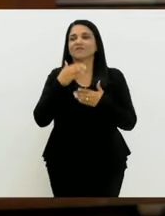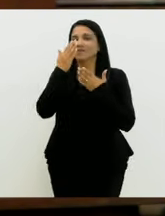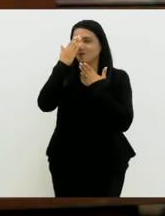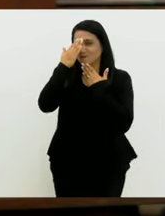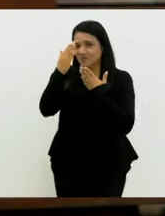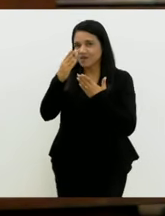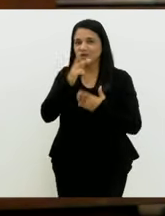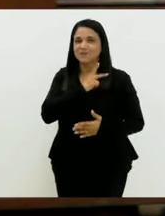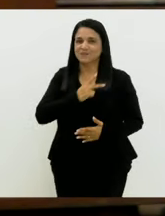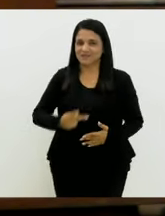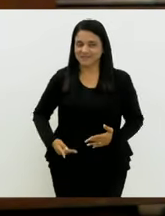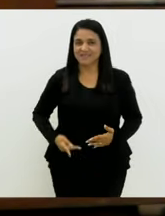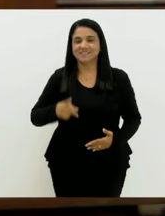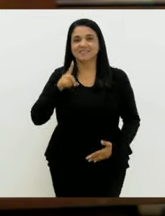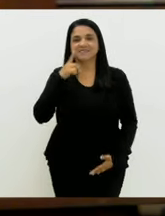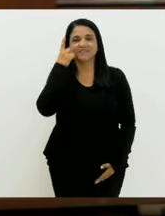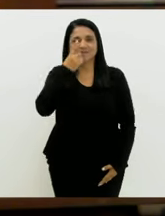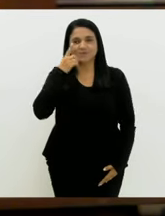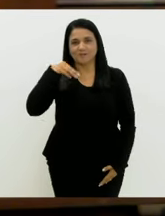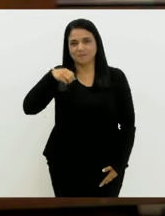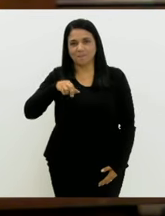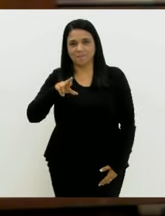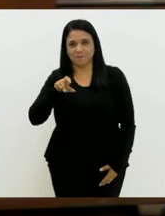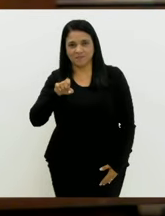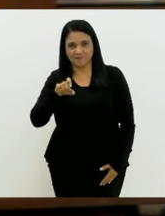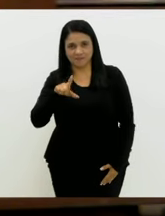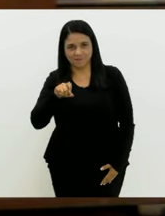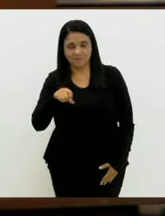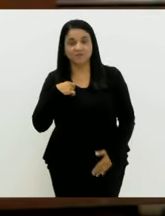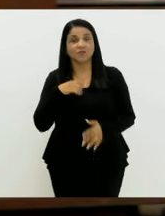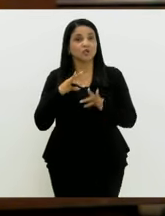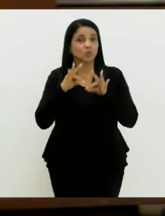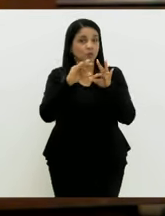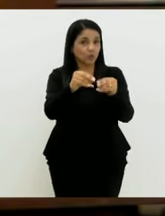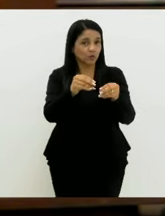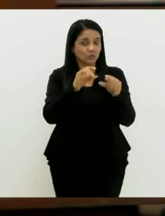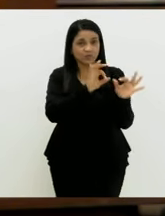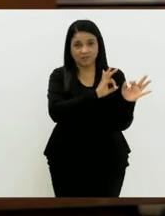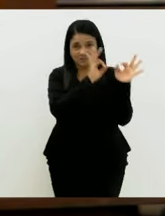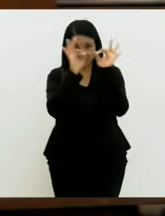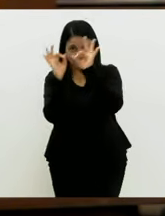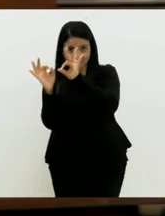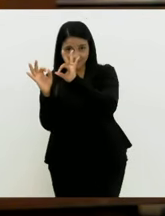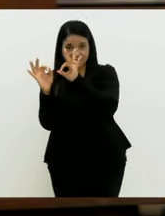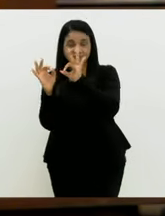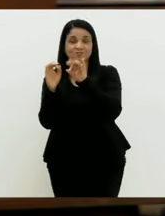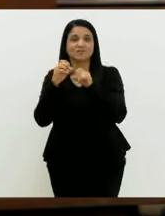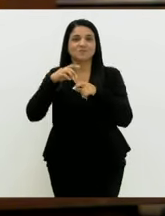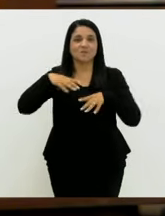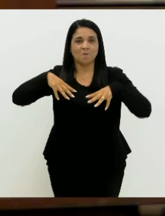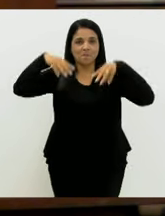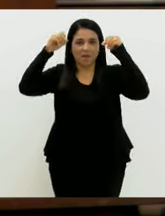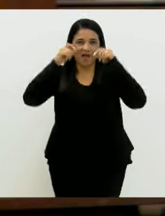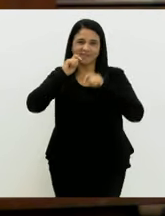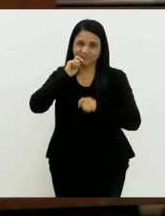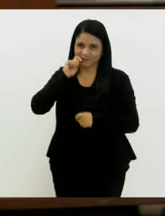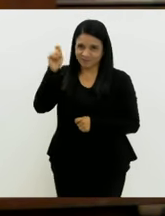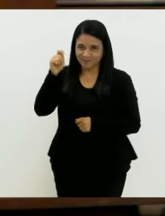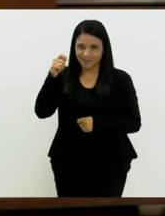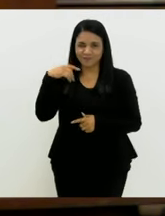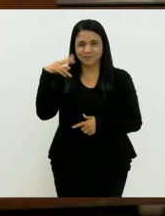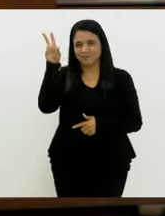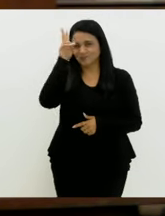caro deputado Marcelo Dino, a todos os que nos assistem aqui nesse Palácio Histórico, o qual a gente